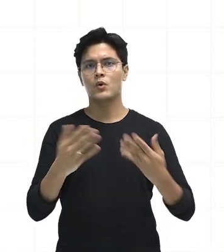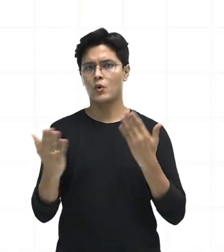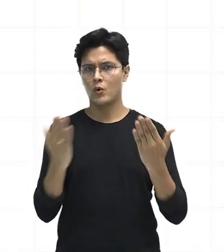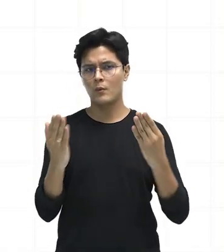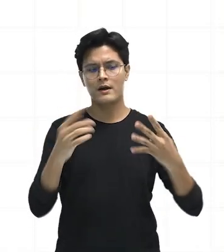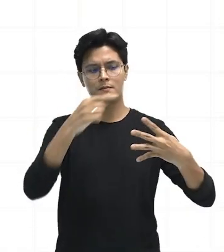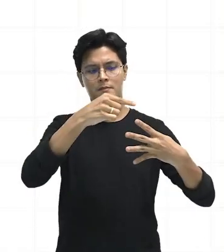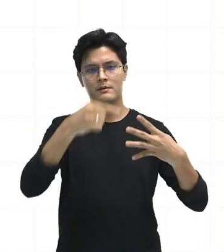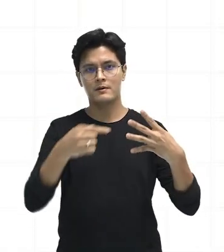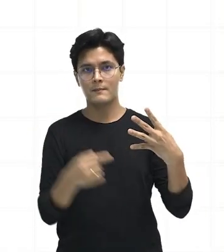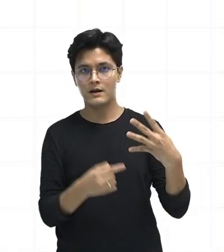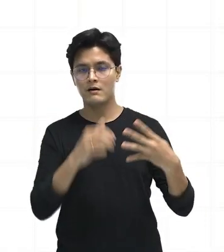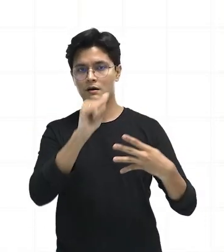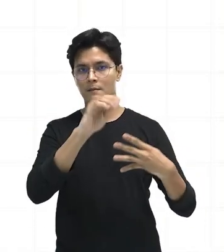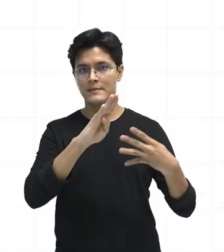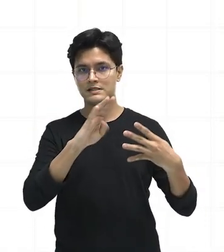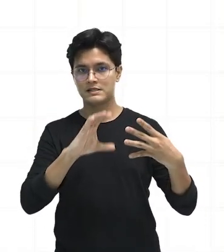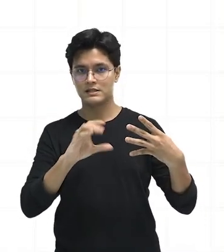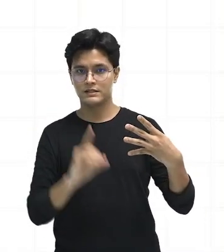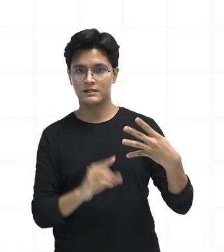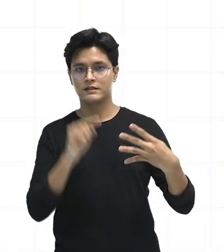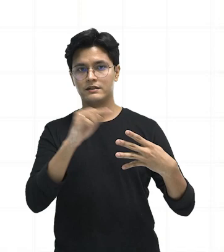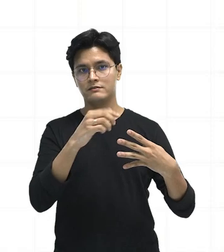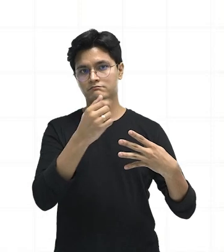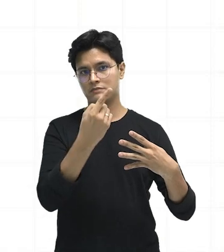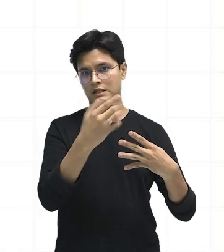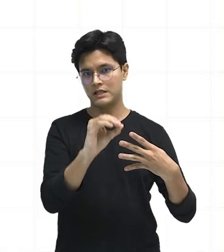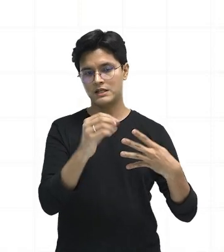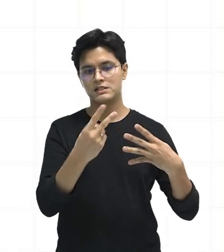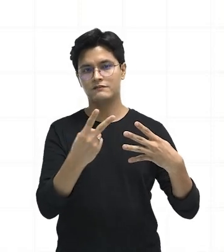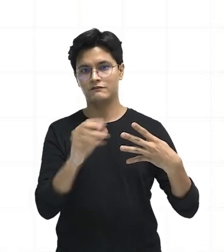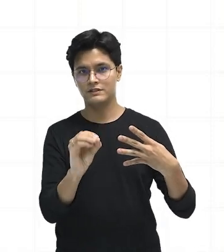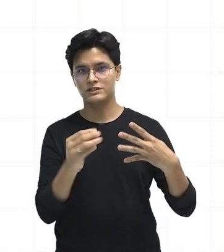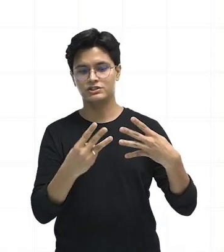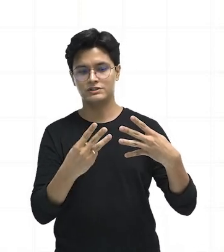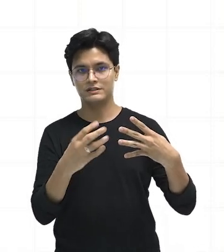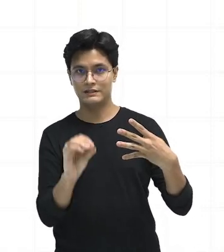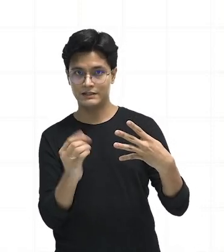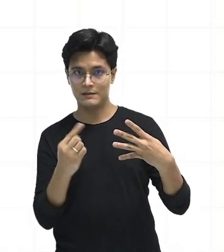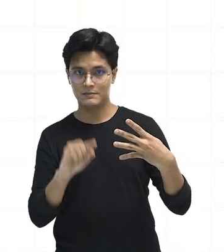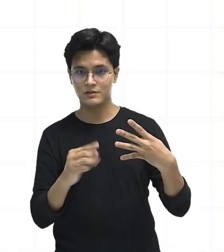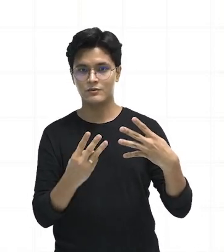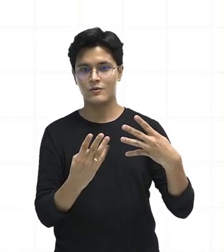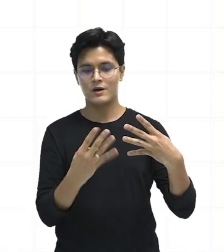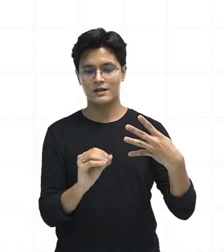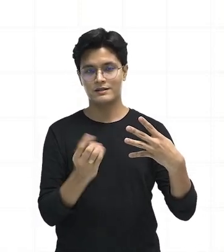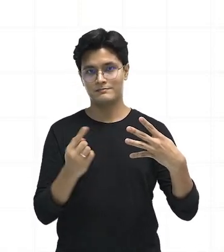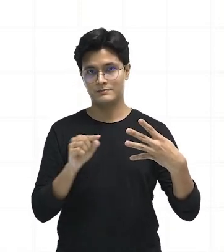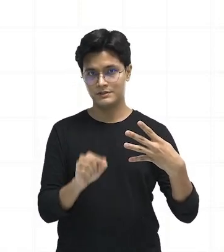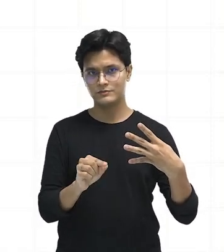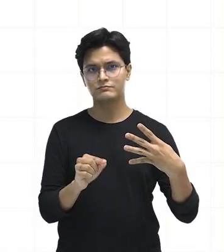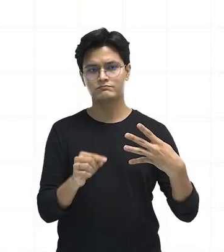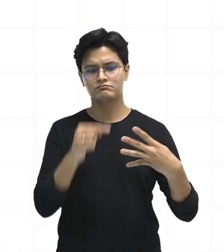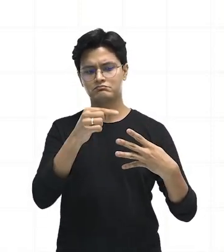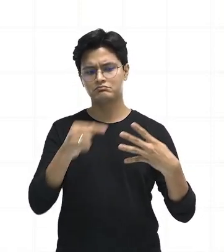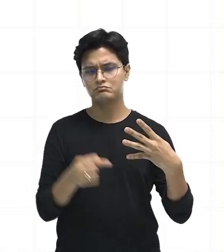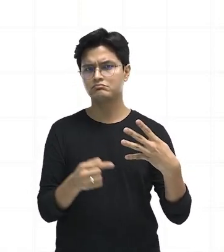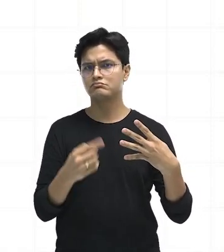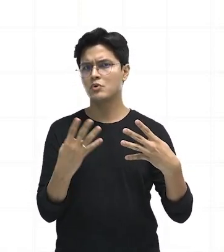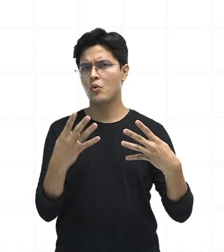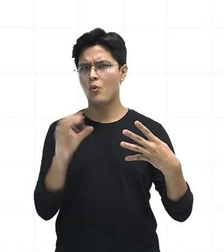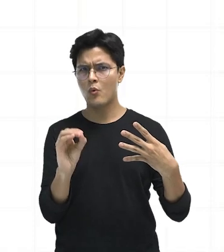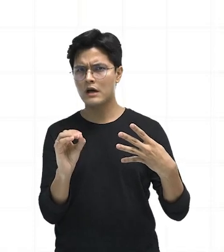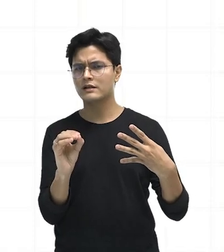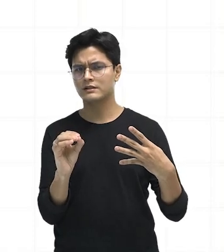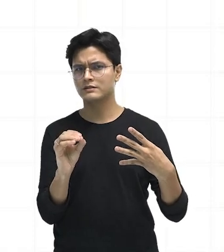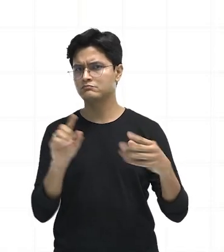alternativas. Eu tenho 10.000, 20.000, 30.000, 40.000. Nenhuma delas é igual a 40. Por quê? Porque